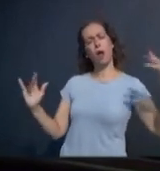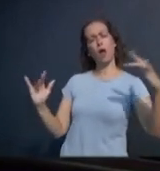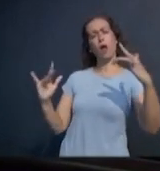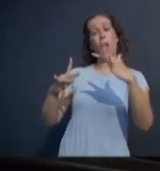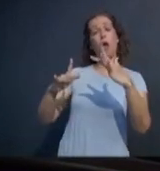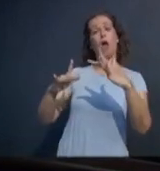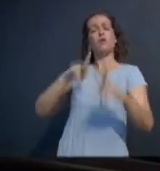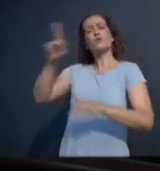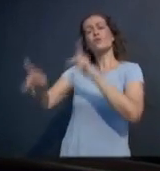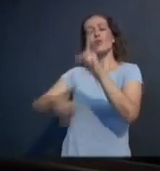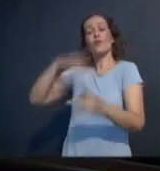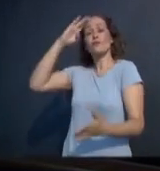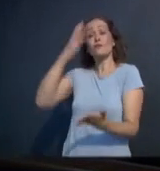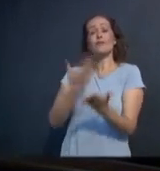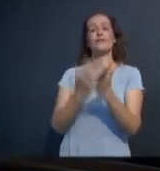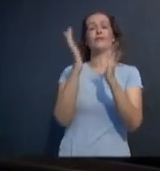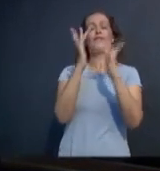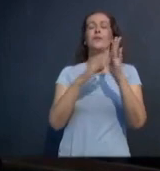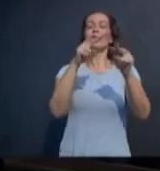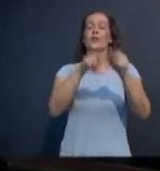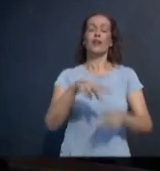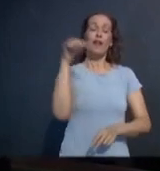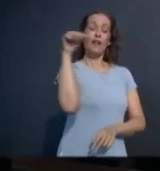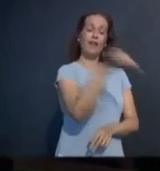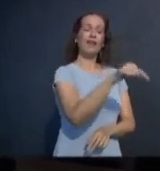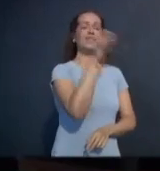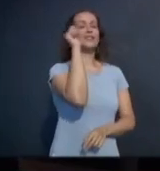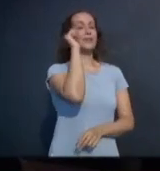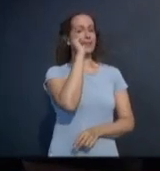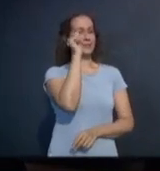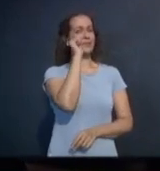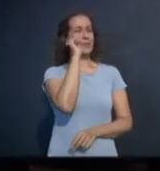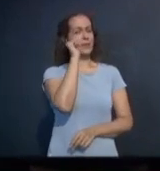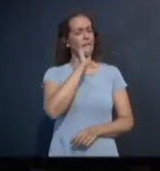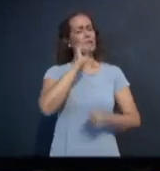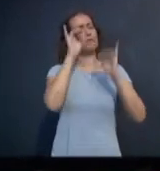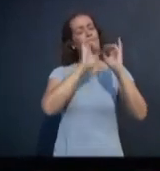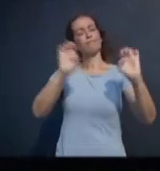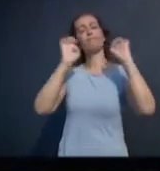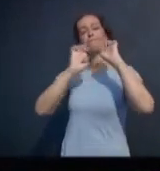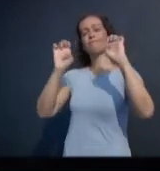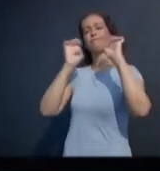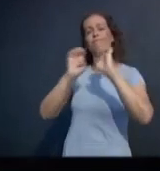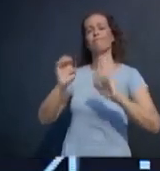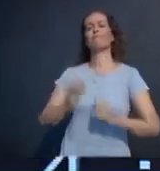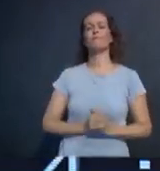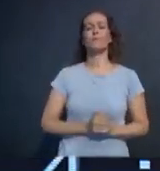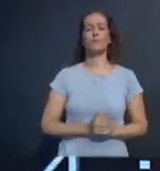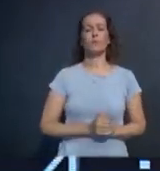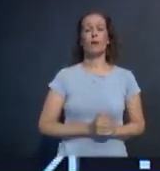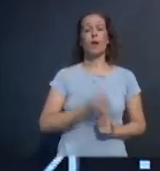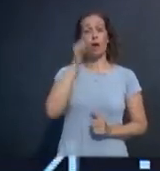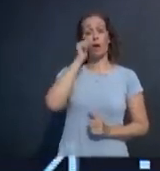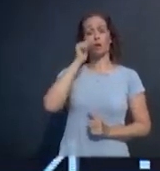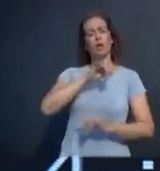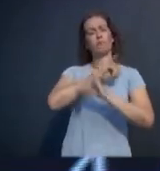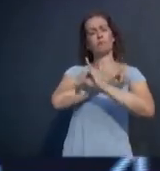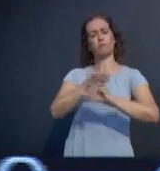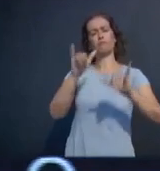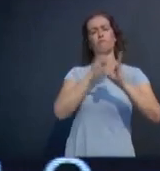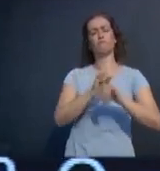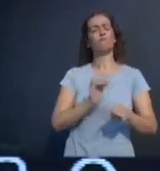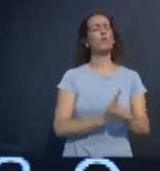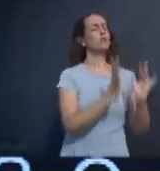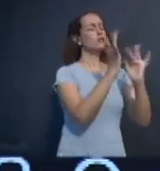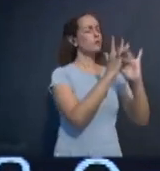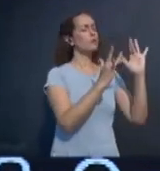creram nele. Em virtude do testemunho da mulher que anunciara, Ele me disse tudo quanto tenho